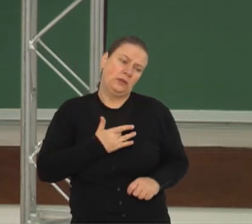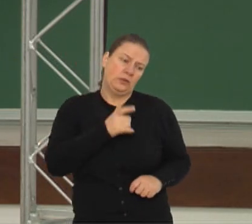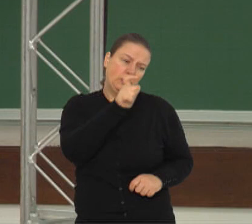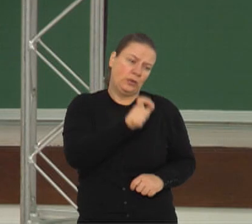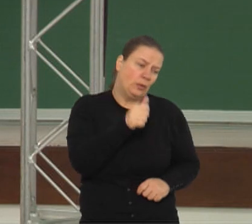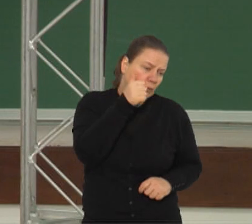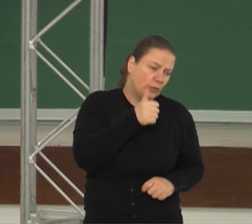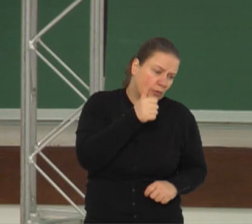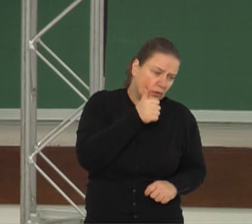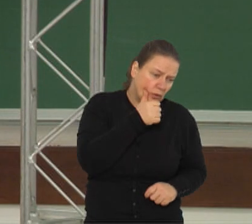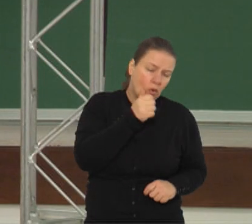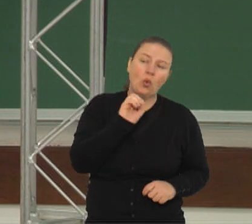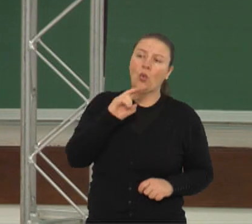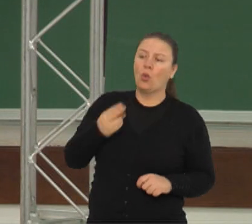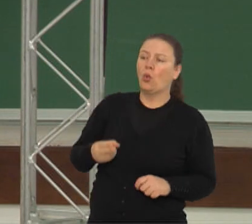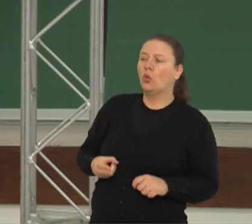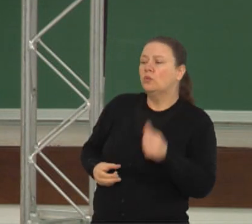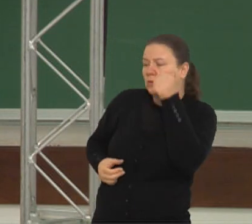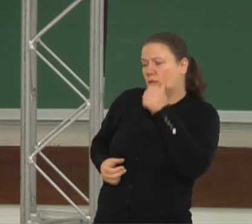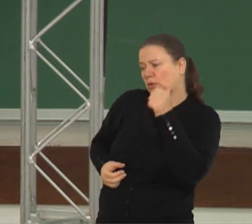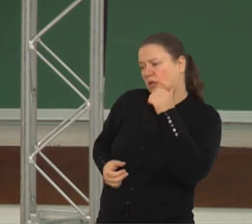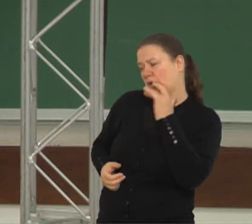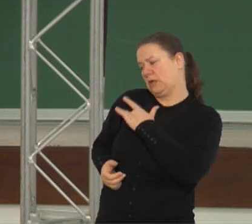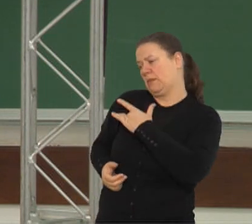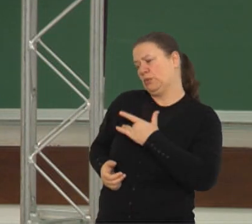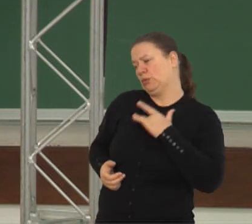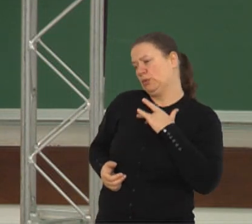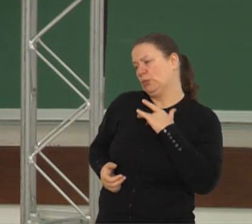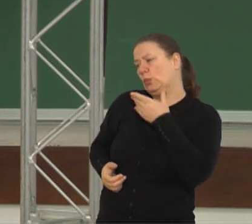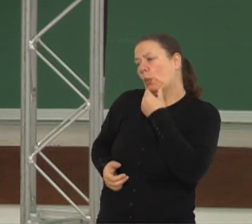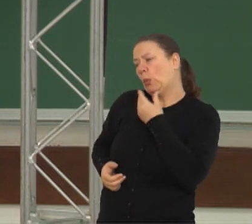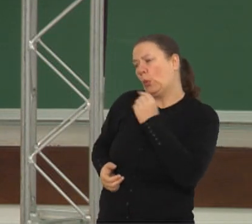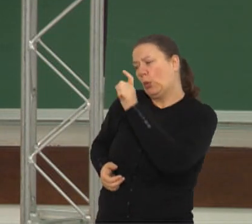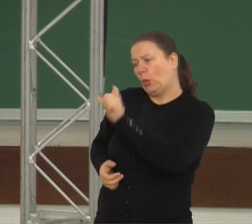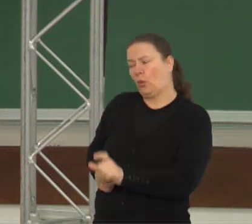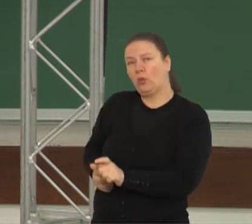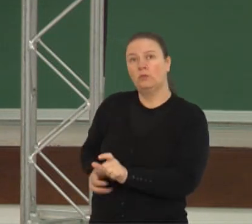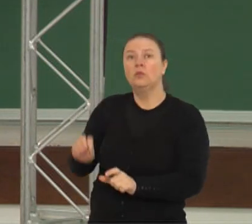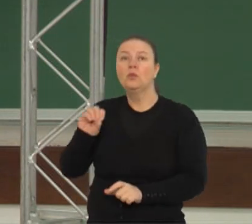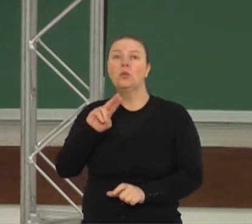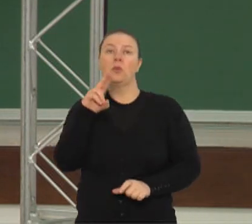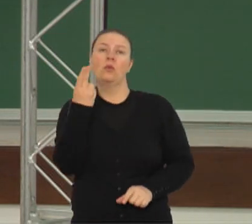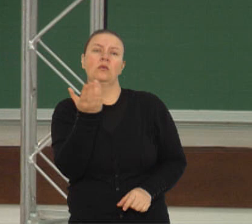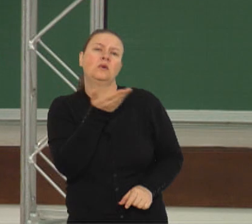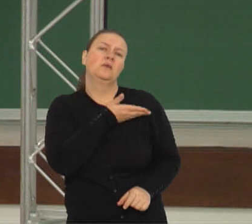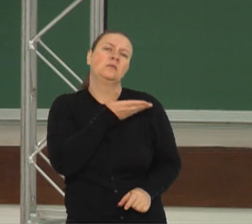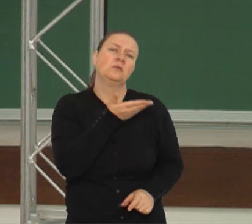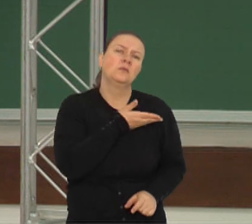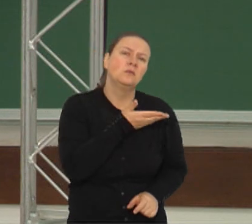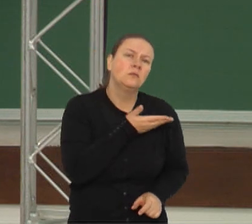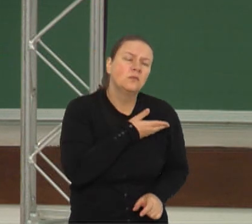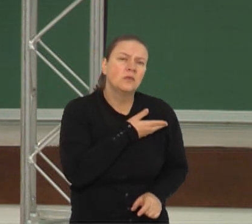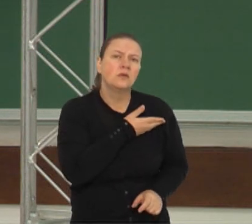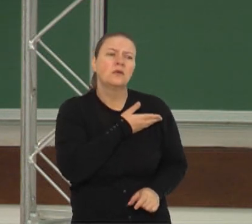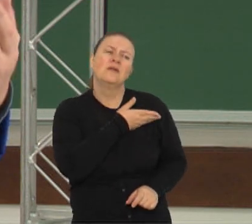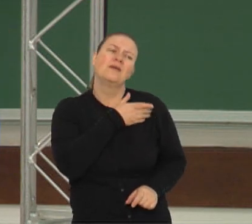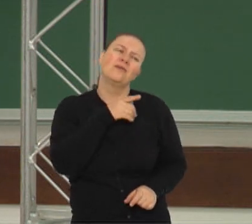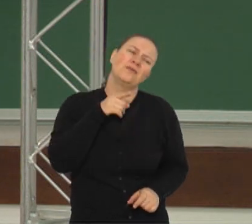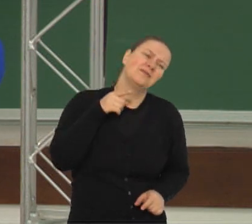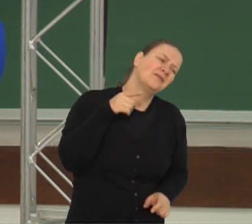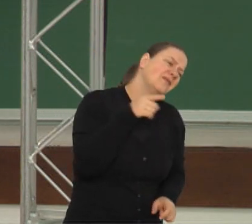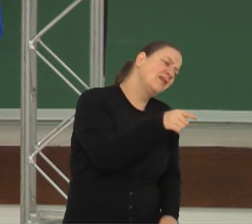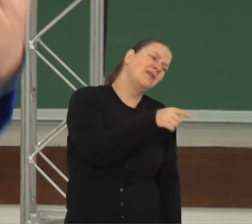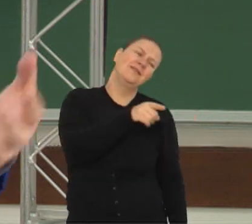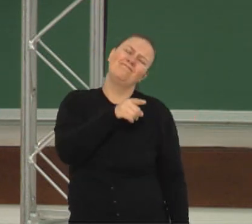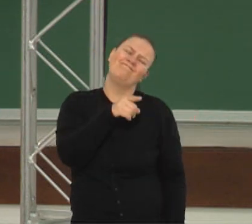seja em relação a amigos, né? Não necessariamente o amor para casal, mas um amigo, fala, aquele lá é meu amigo,